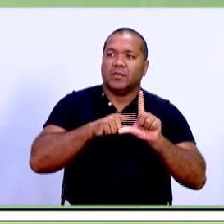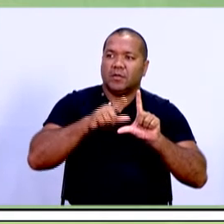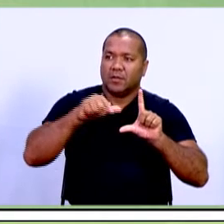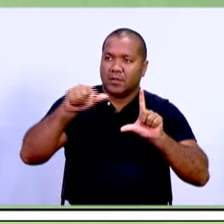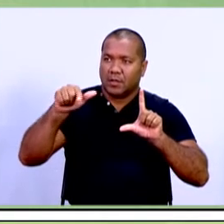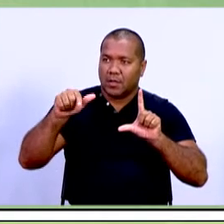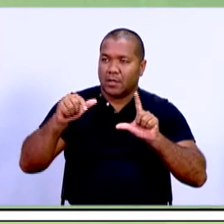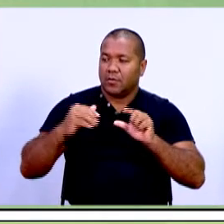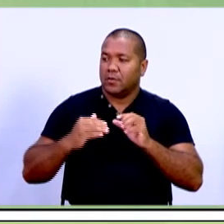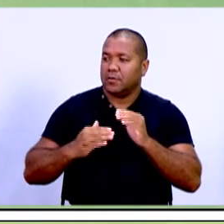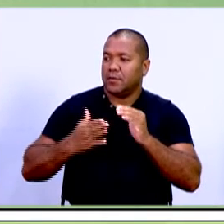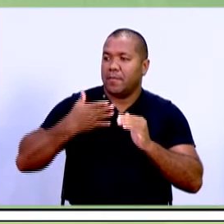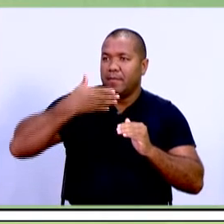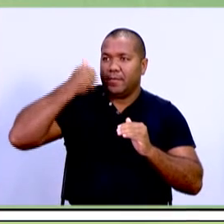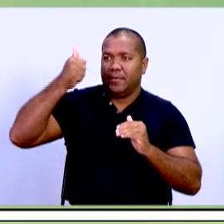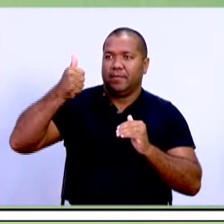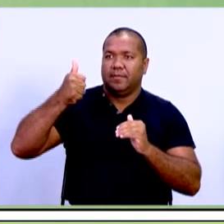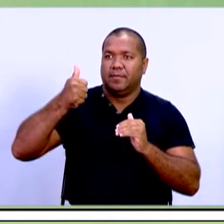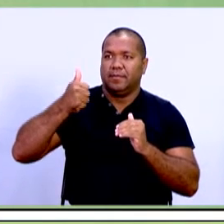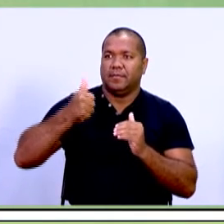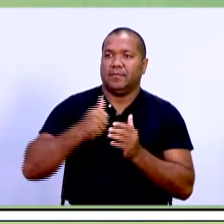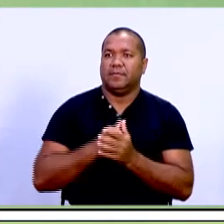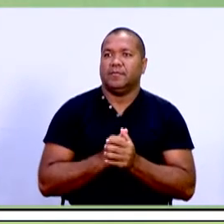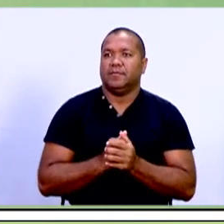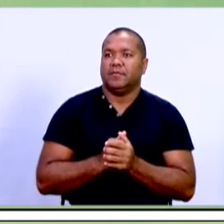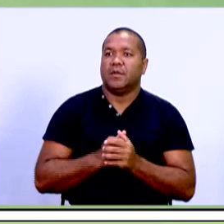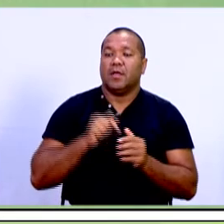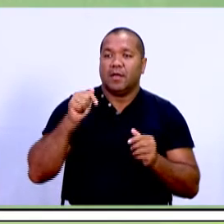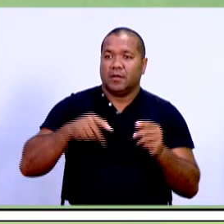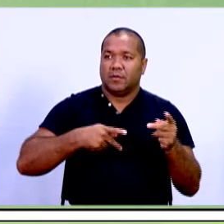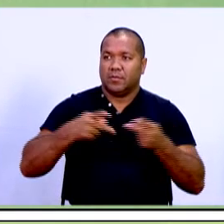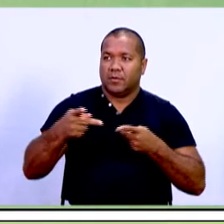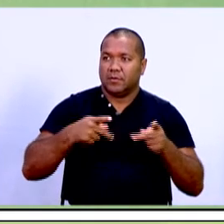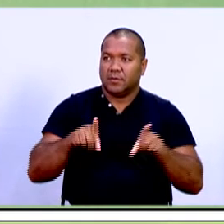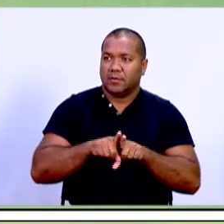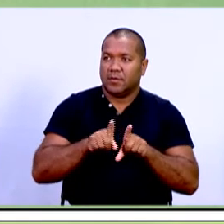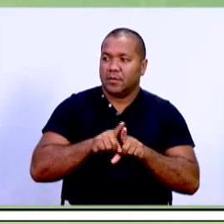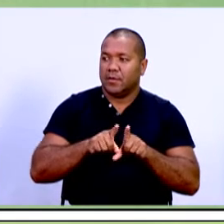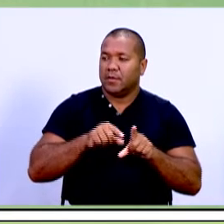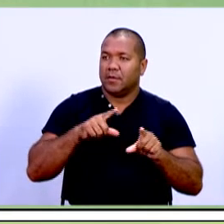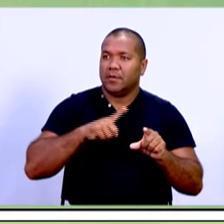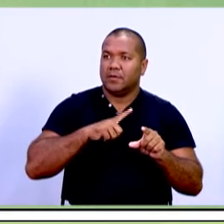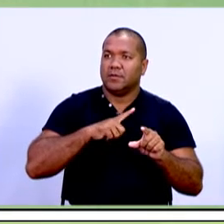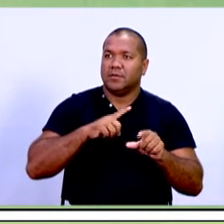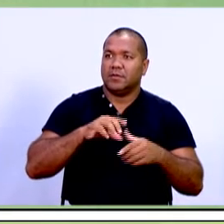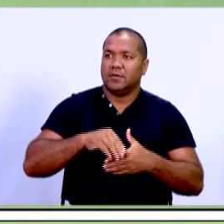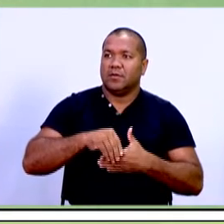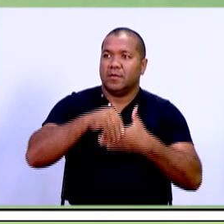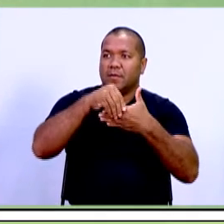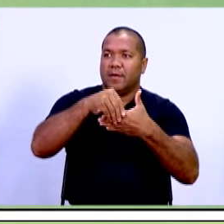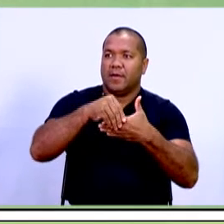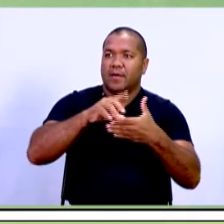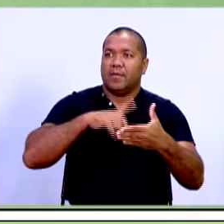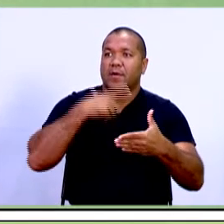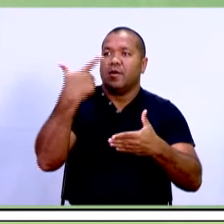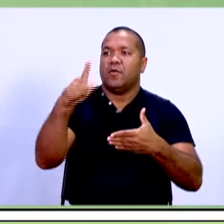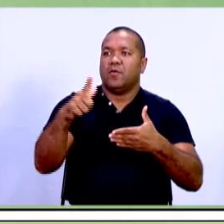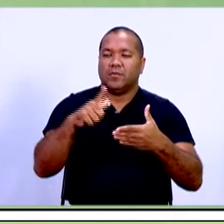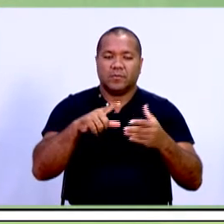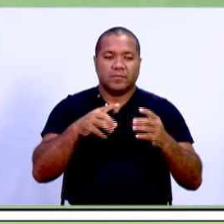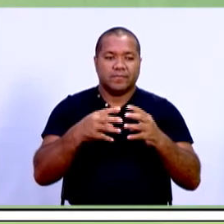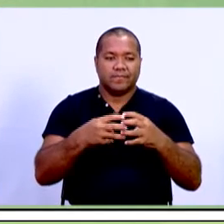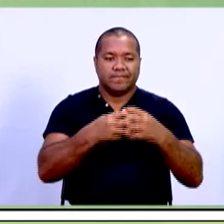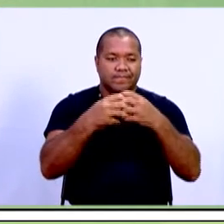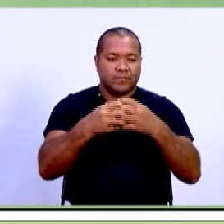desempenho. Também, esse projeto tem sido referência para outras instituições. Outros institutos federais